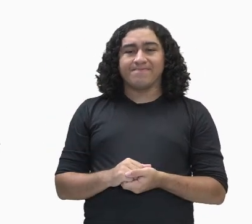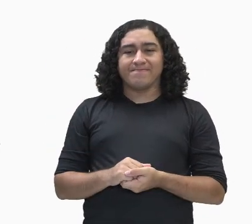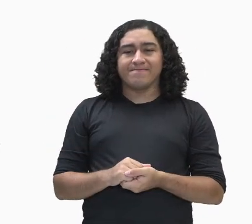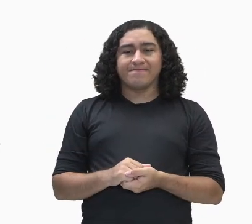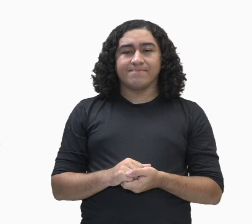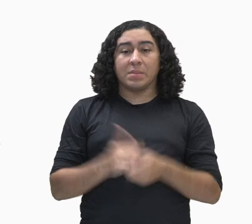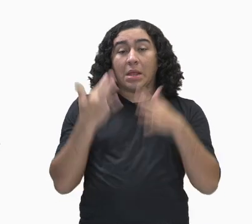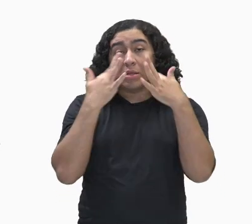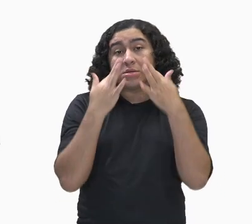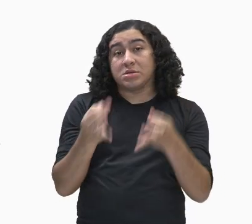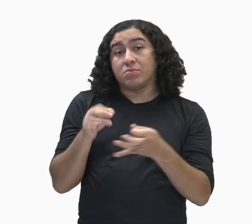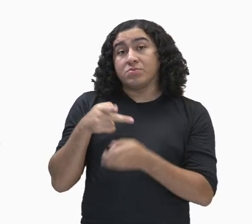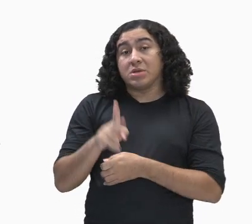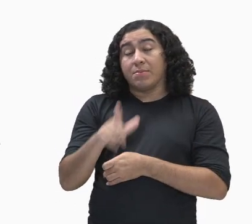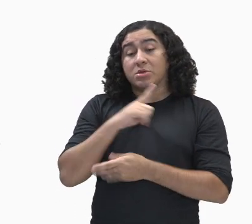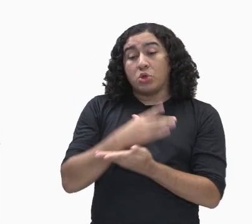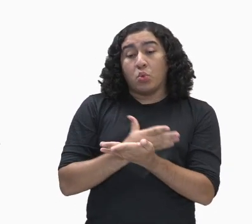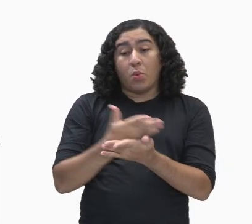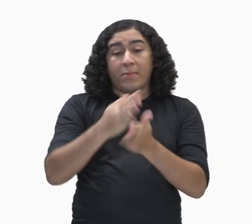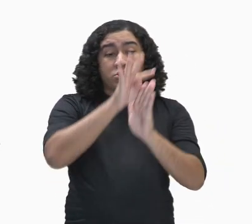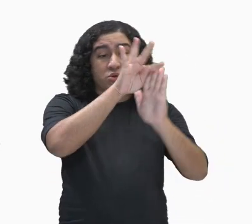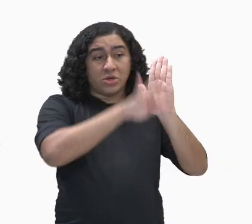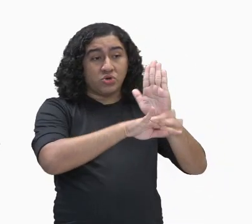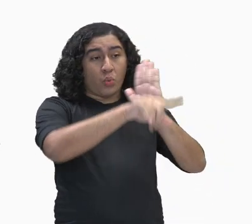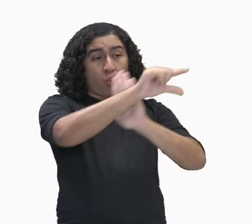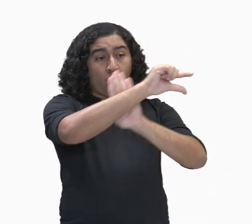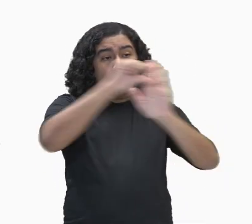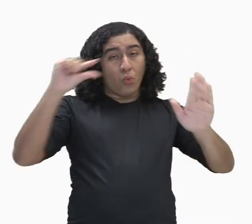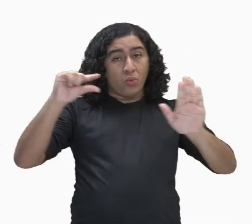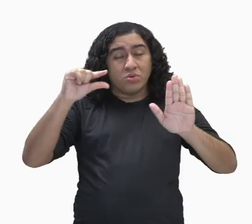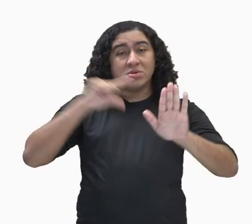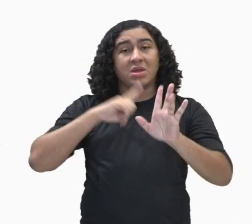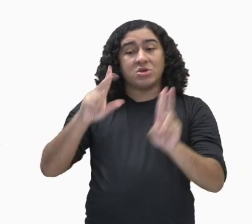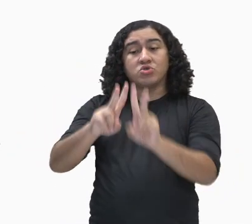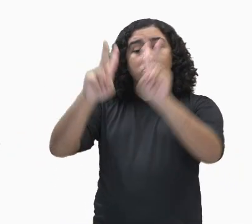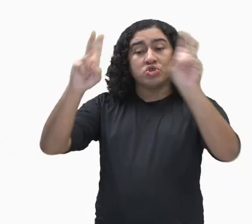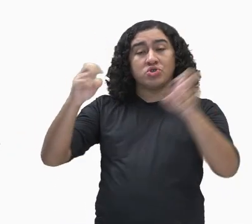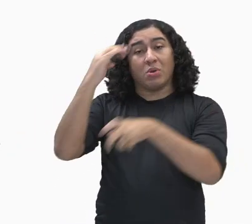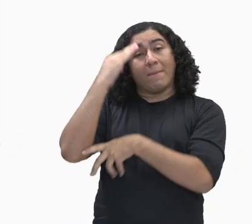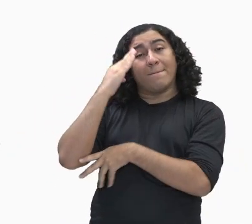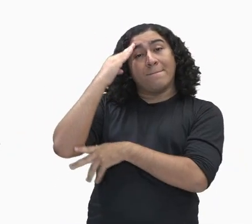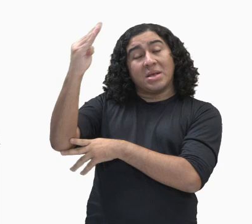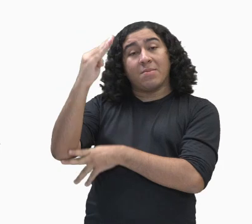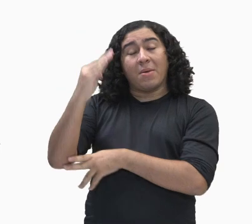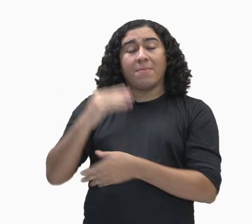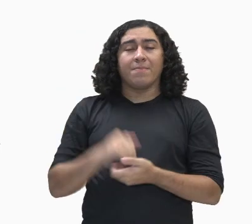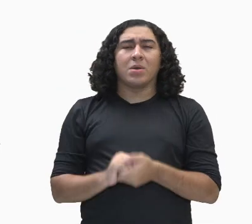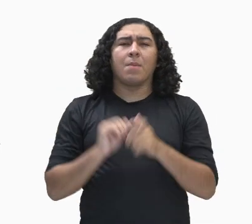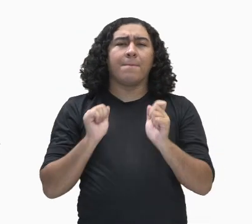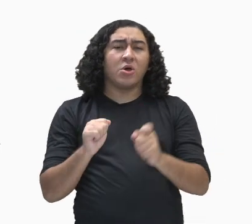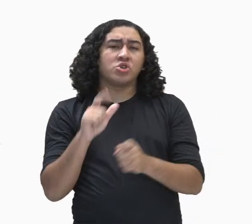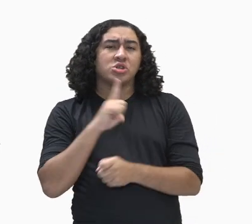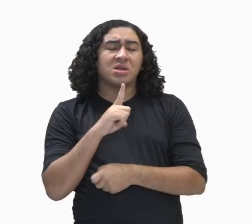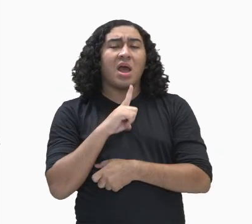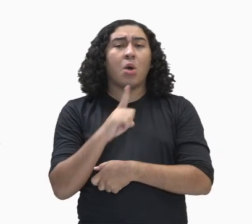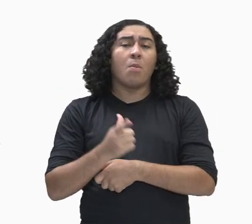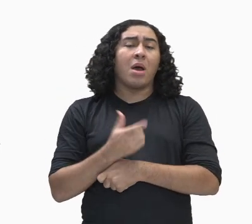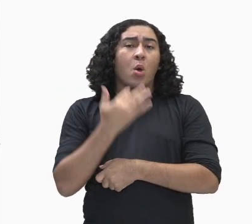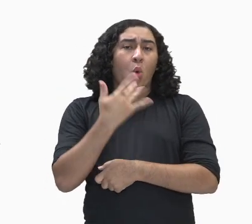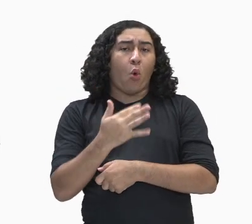ele sempre vai aparecer lá no começo em destaque, certo? Ele pode estar em negrito, ou ele pode